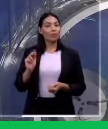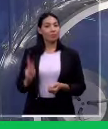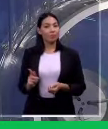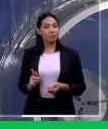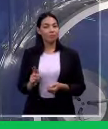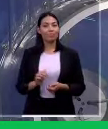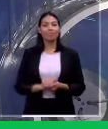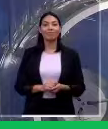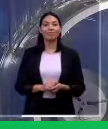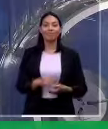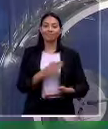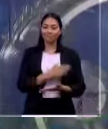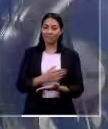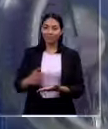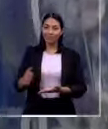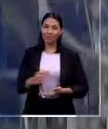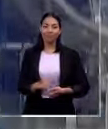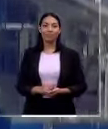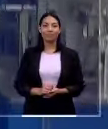pronto, valendo!